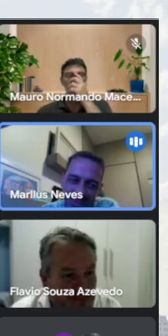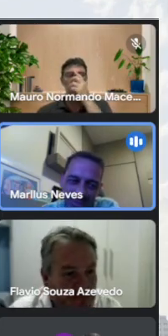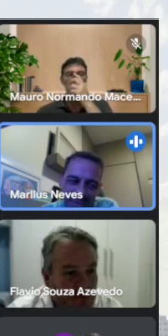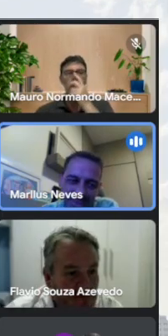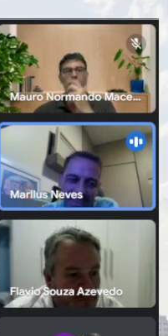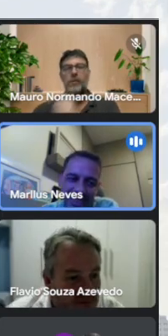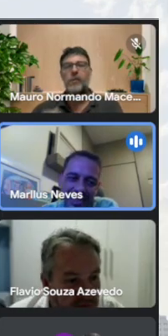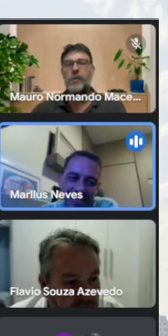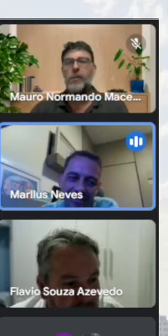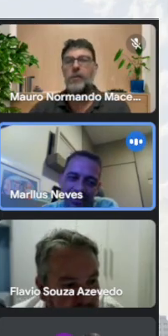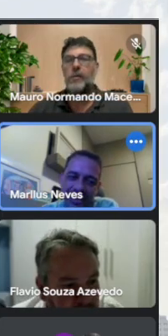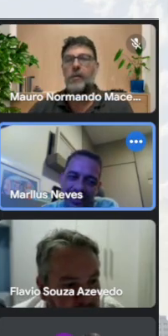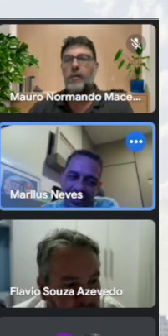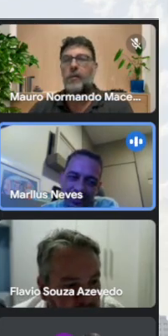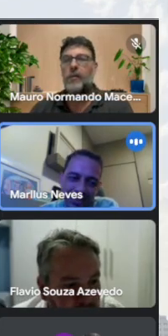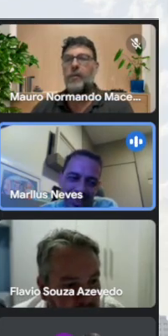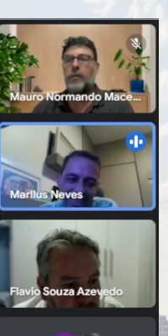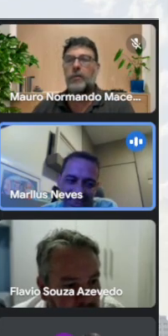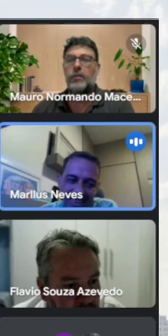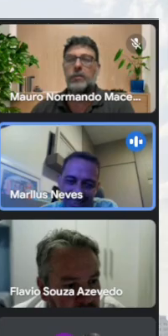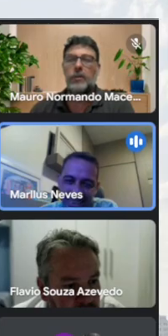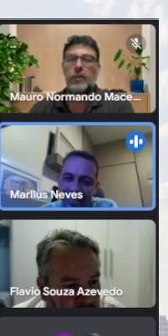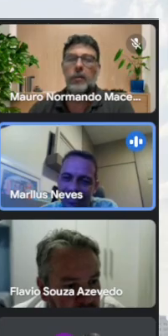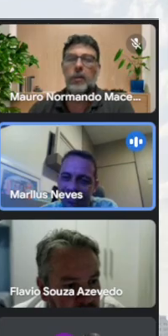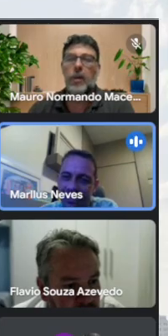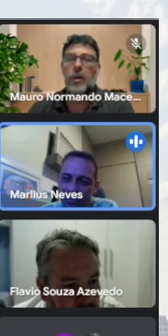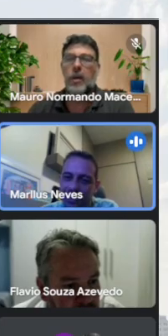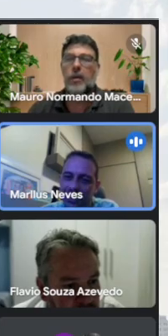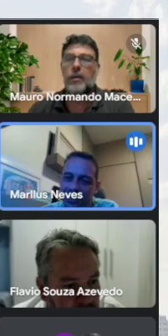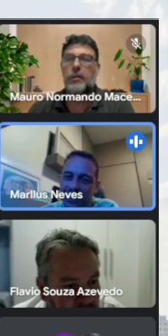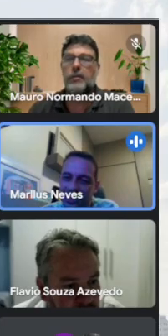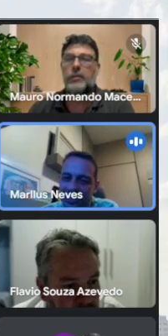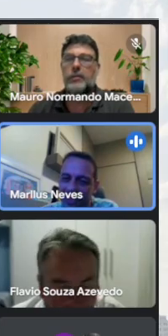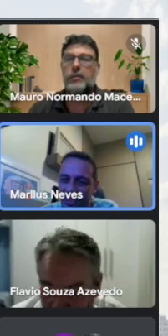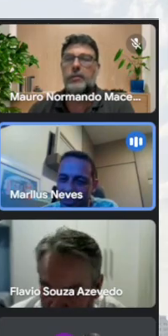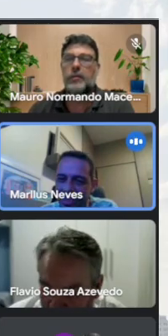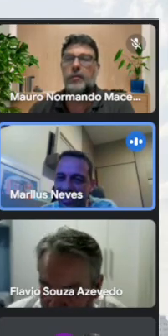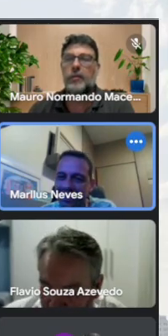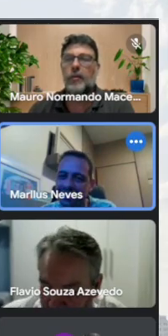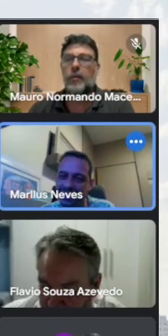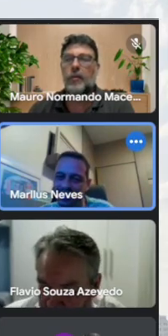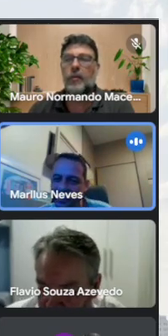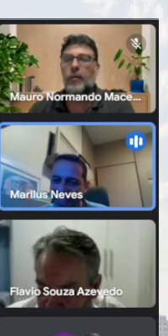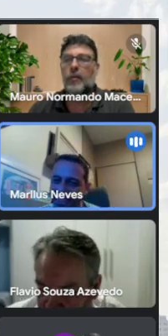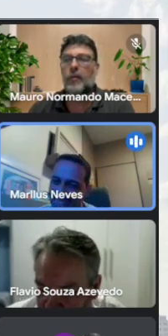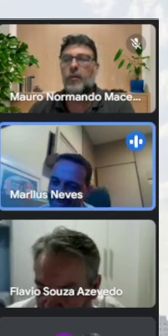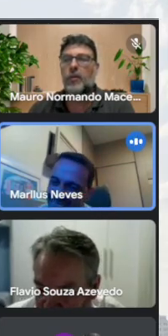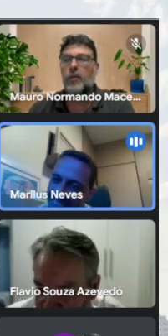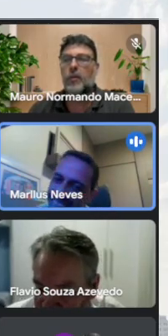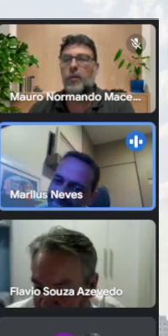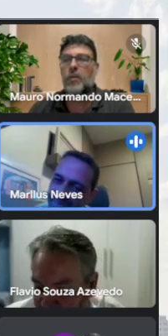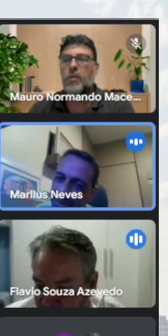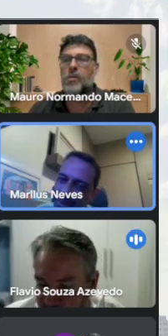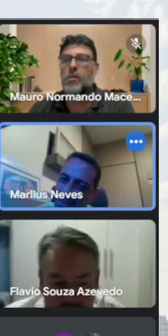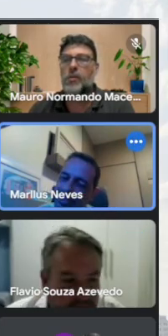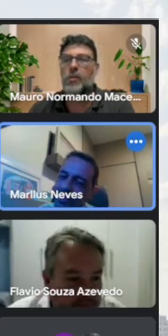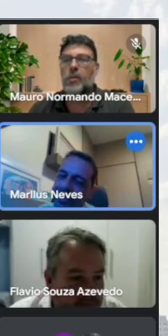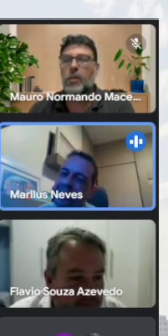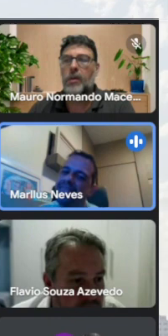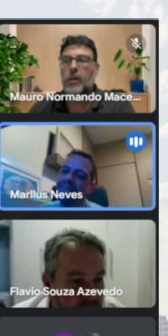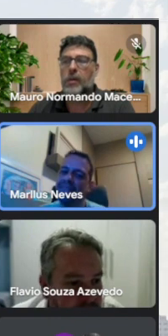está fazendo uma propaganda enorme de um projeto chamado Renasce Salgadinho, que é o nosso pior caso de estudo aqui,